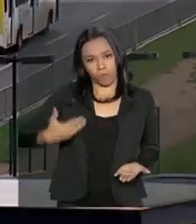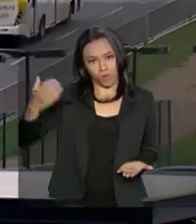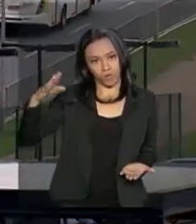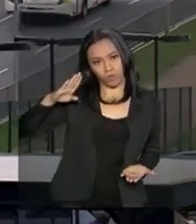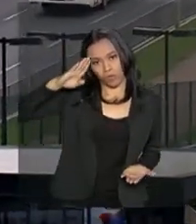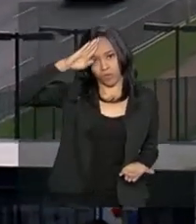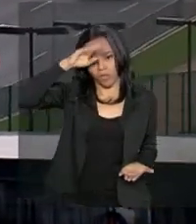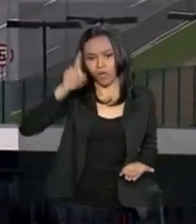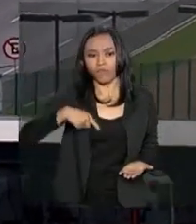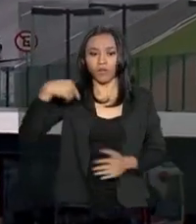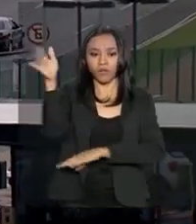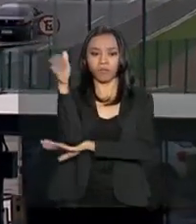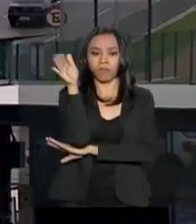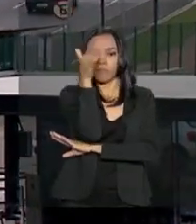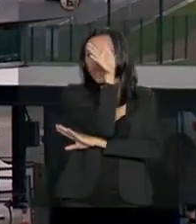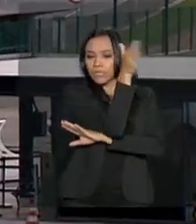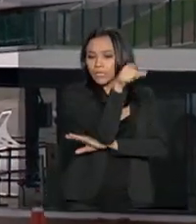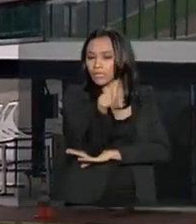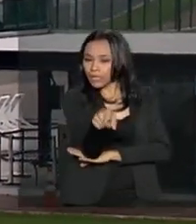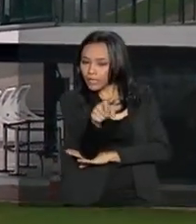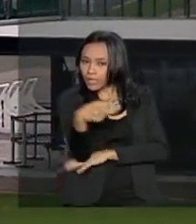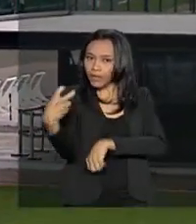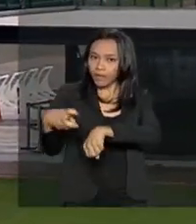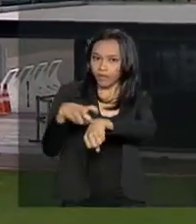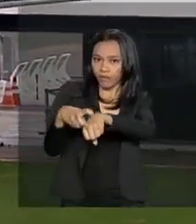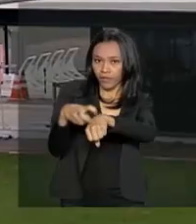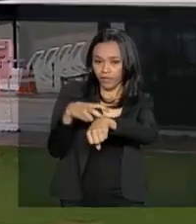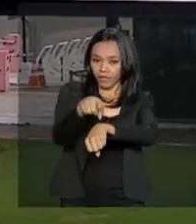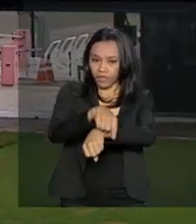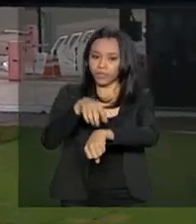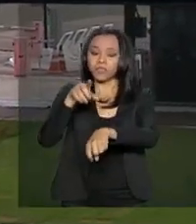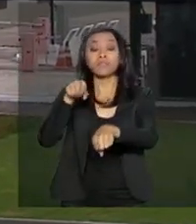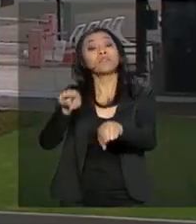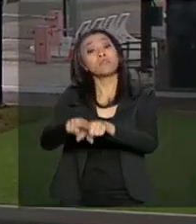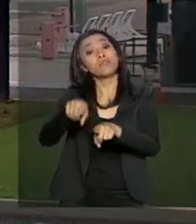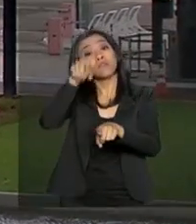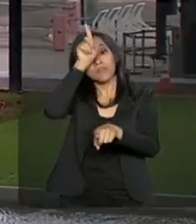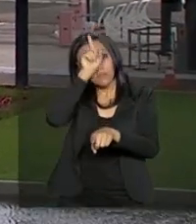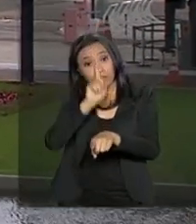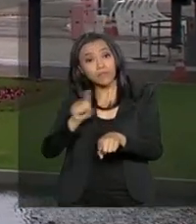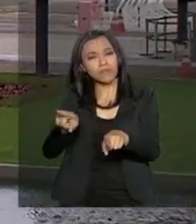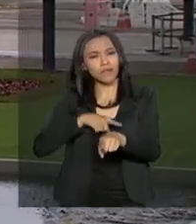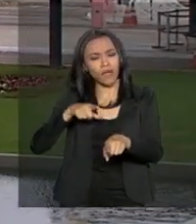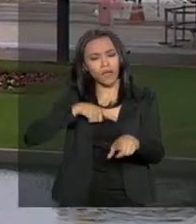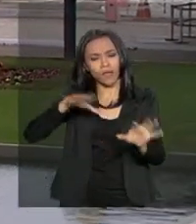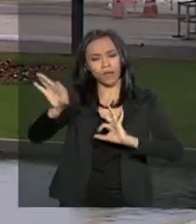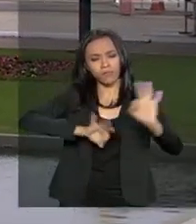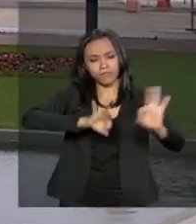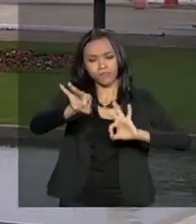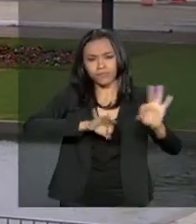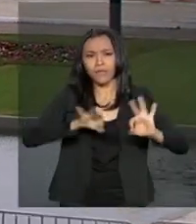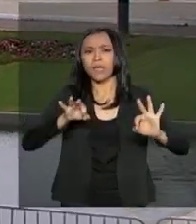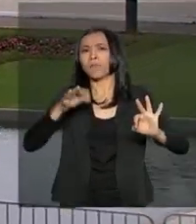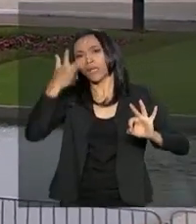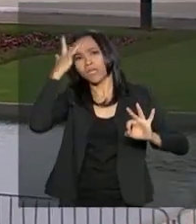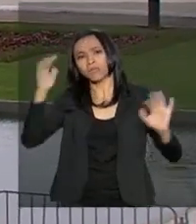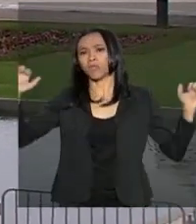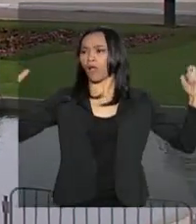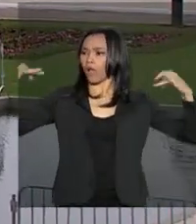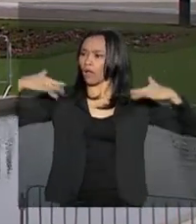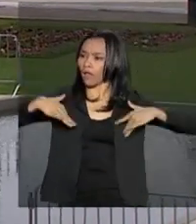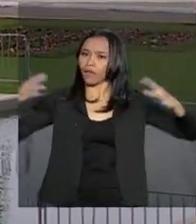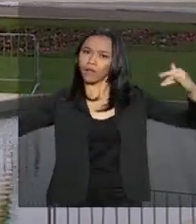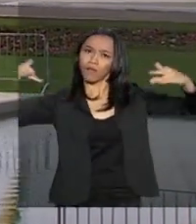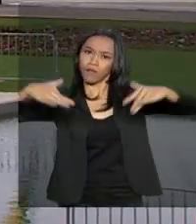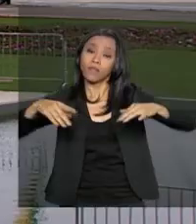colocadas bandeiras verdes e amarelas aqui ao redor perto dos ministérios também tem várias estruturas para atender o público e também a